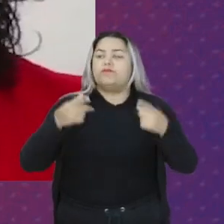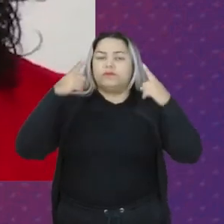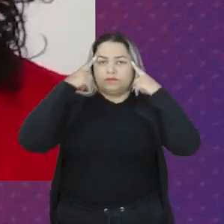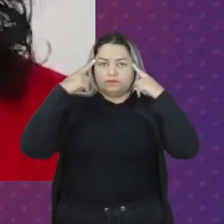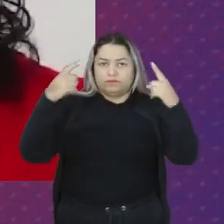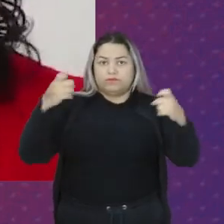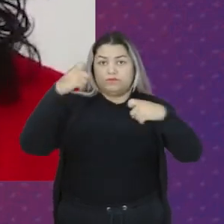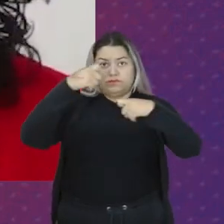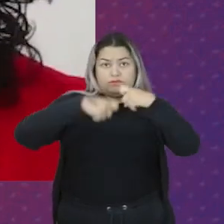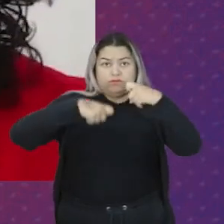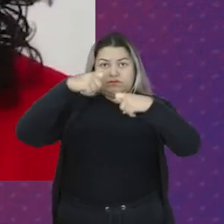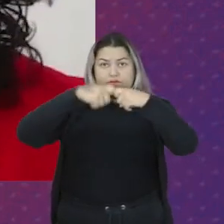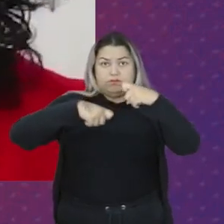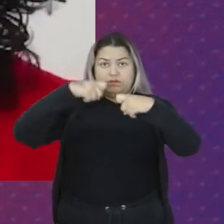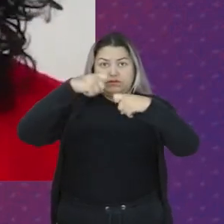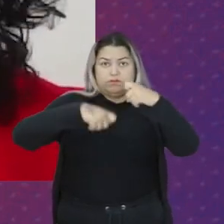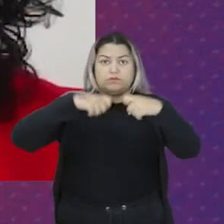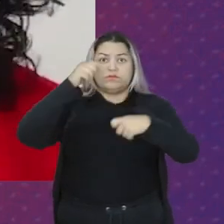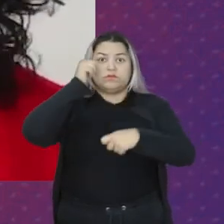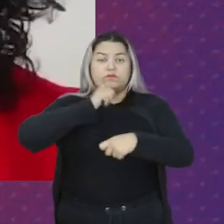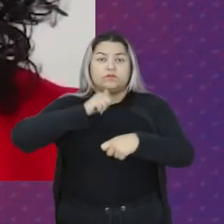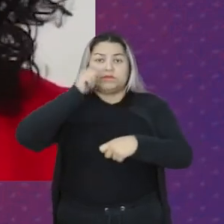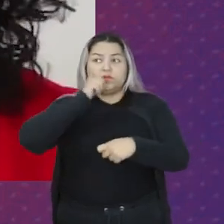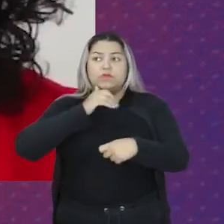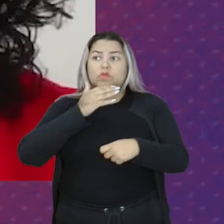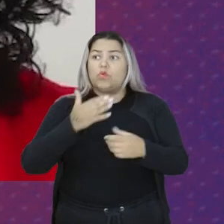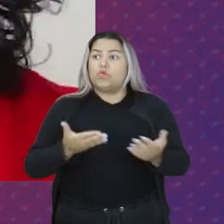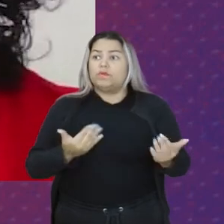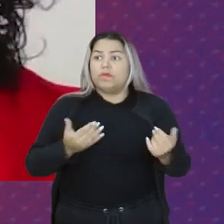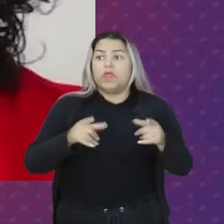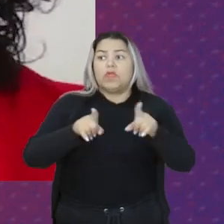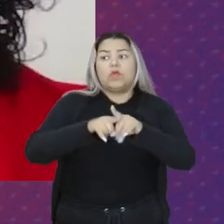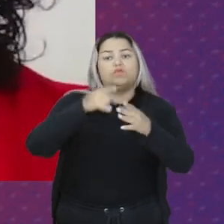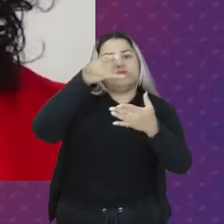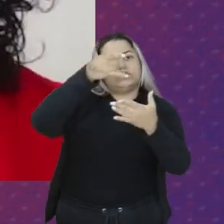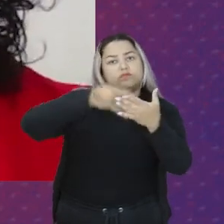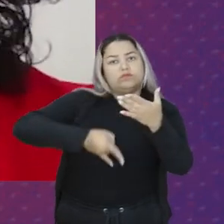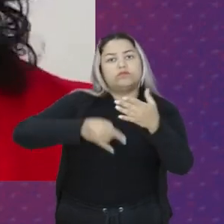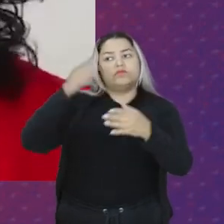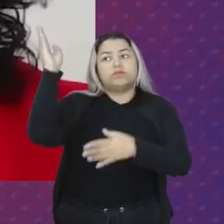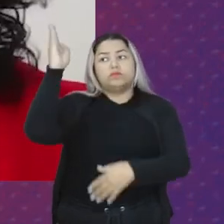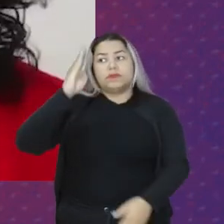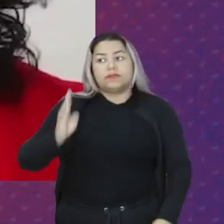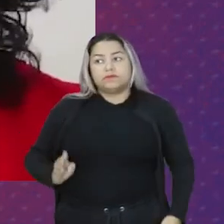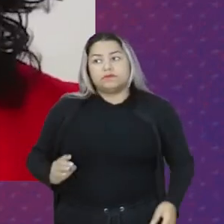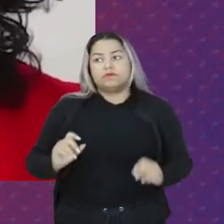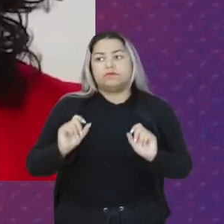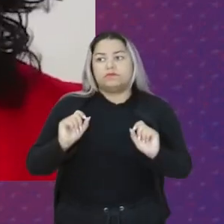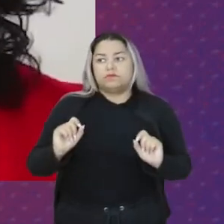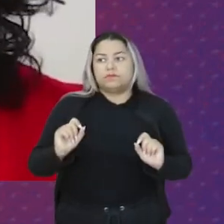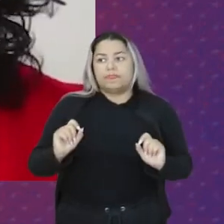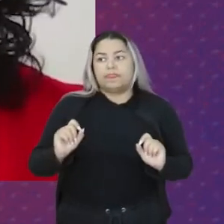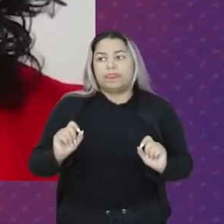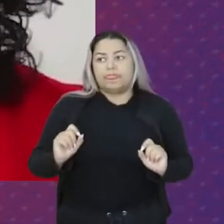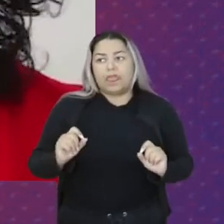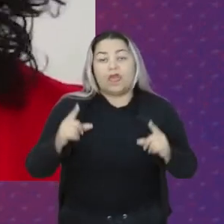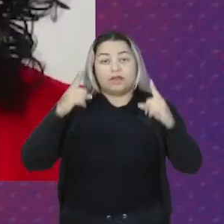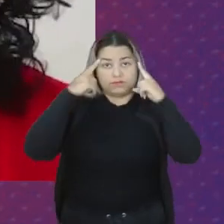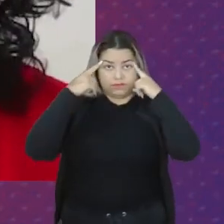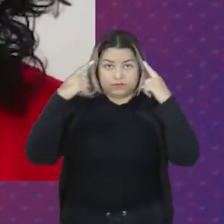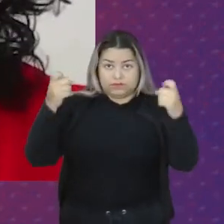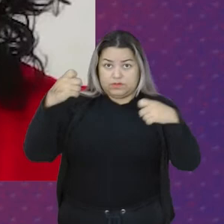Violência Sexual contra Crianças e Adolescentes, esse é um documento brasileiro, a